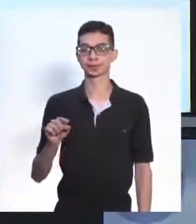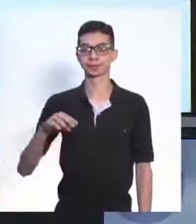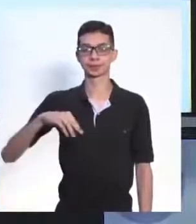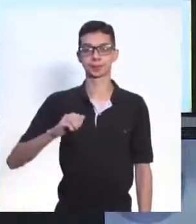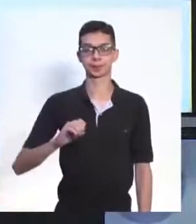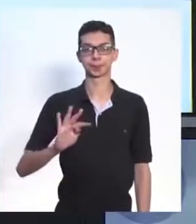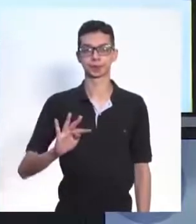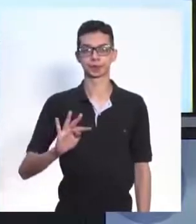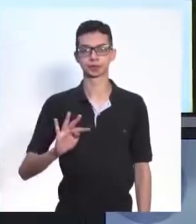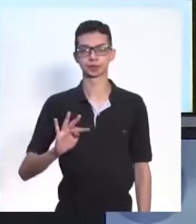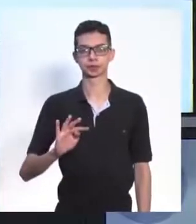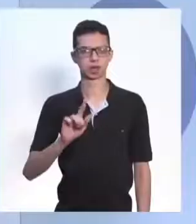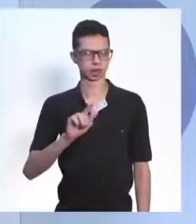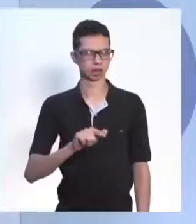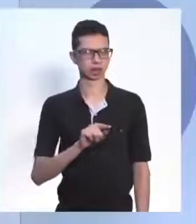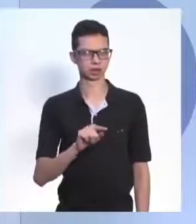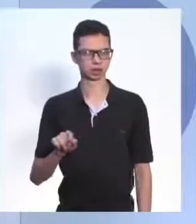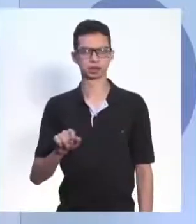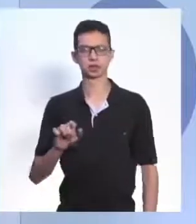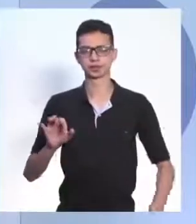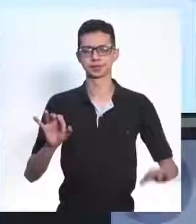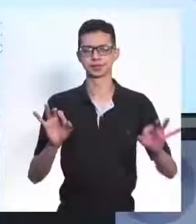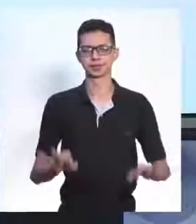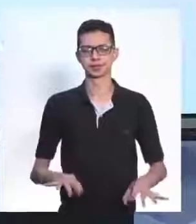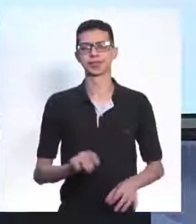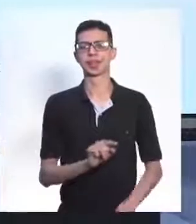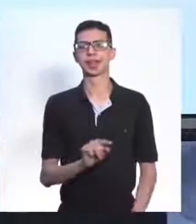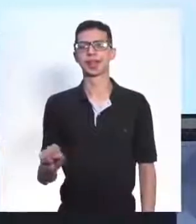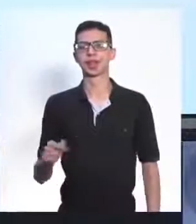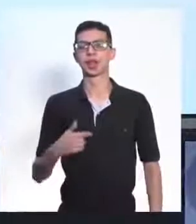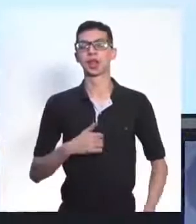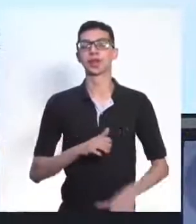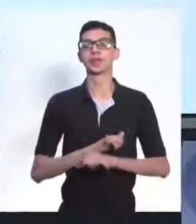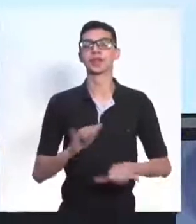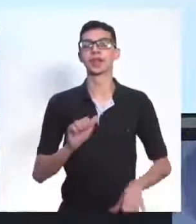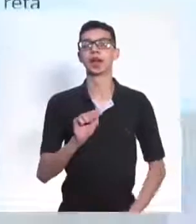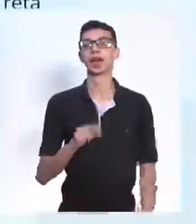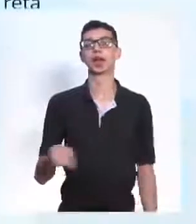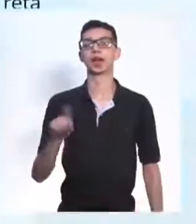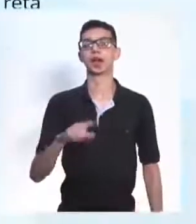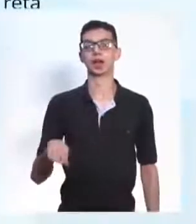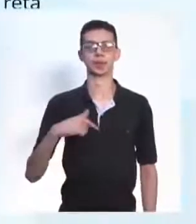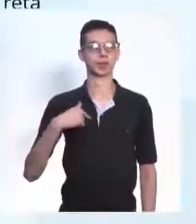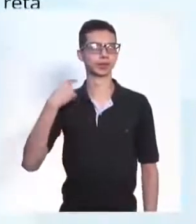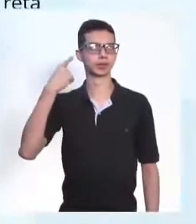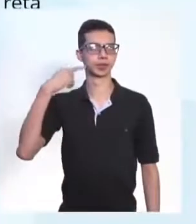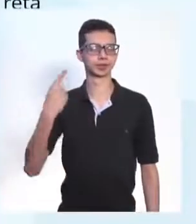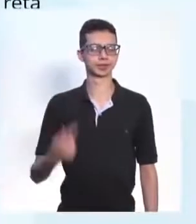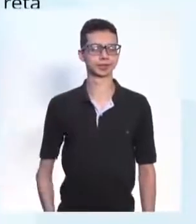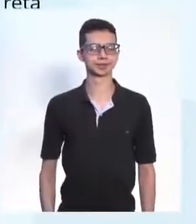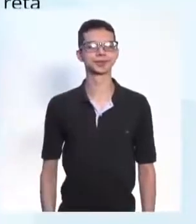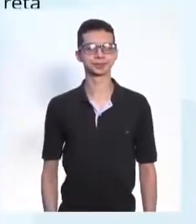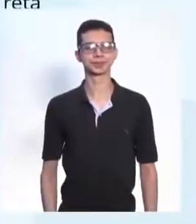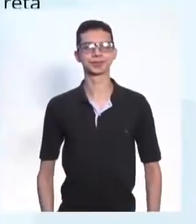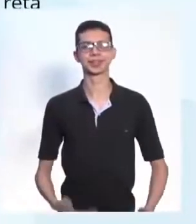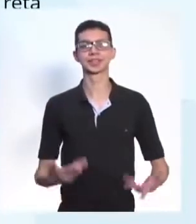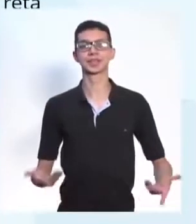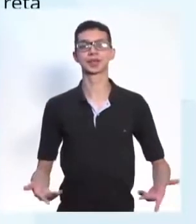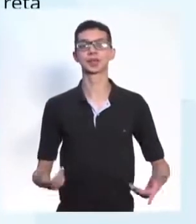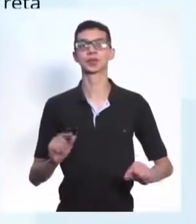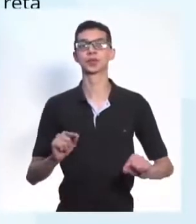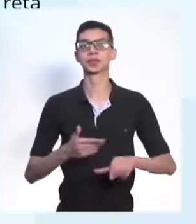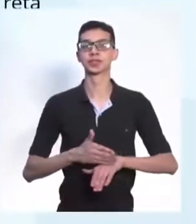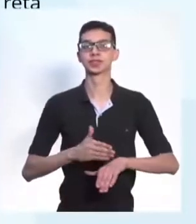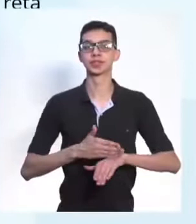CMSP_mate. Underline não? É underline. Underline, eu parei no arroba, a doida. Vamos lá? Então, ó, a habilidade ainda dessa semana, que é a